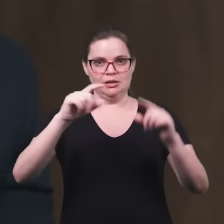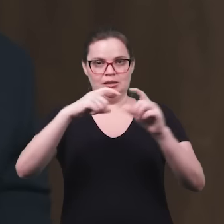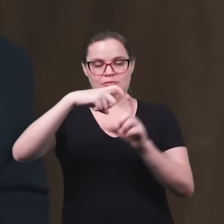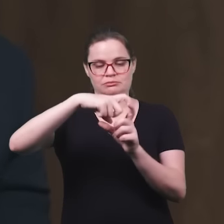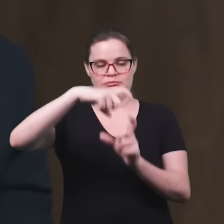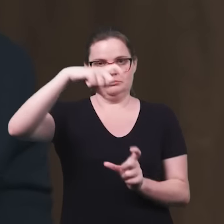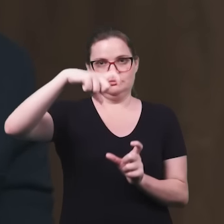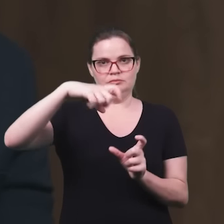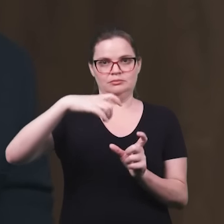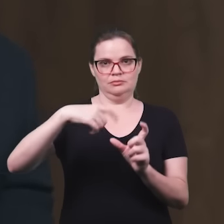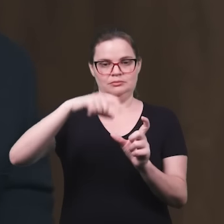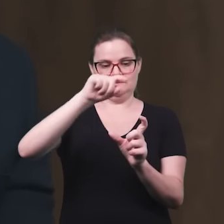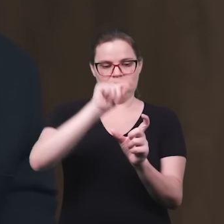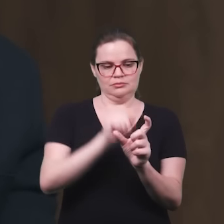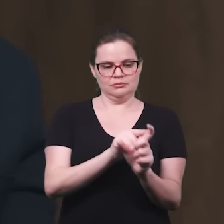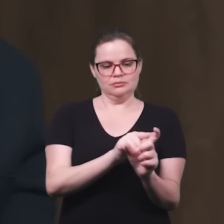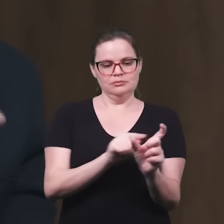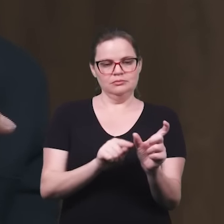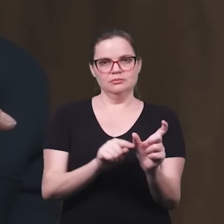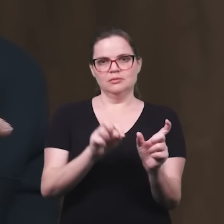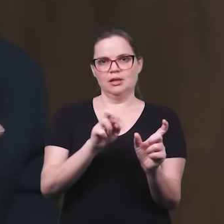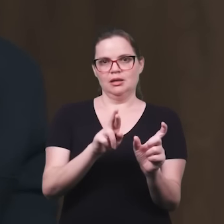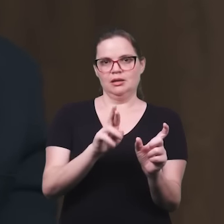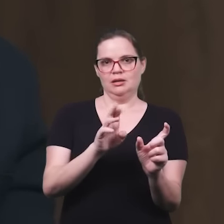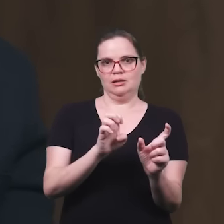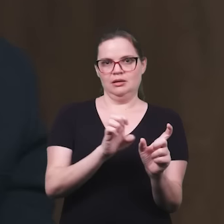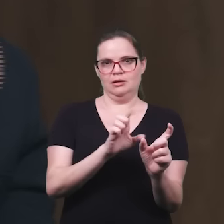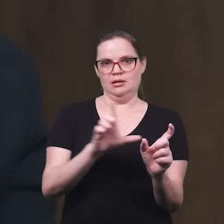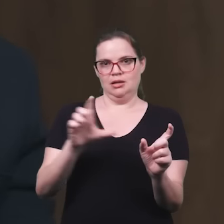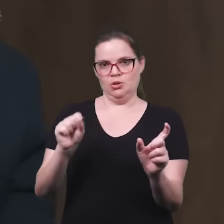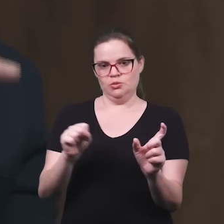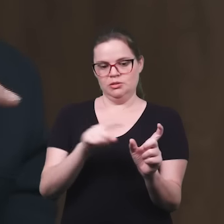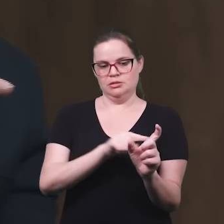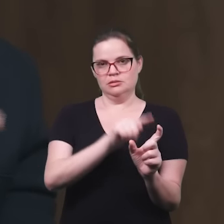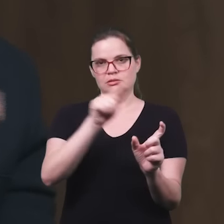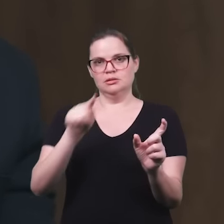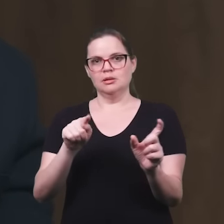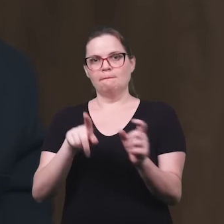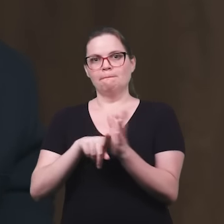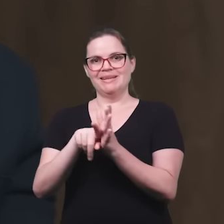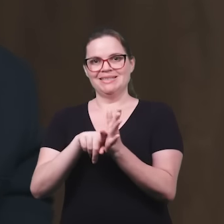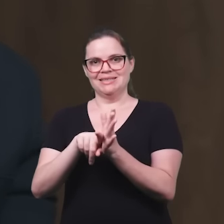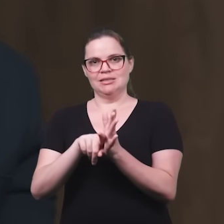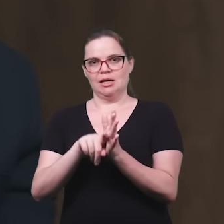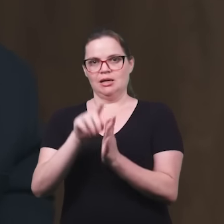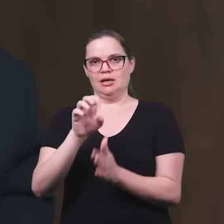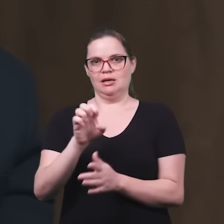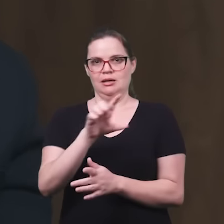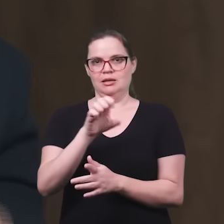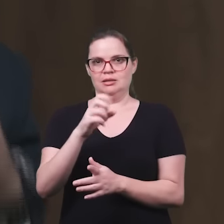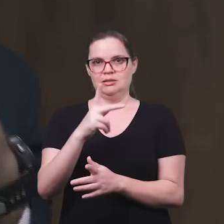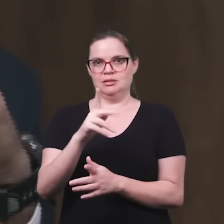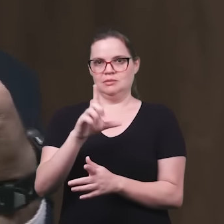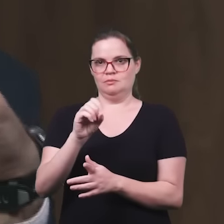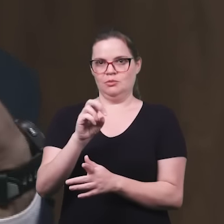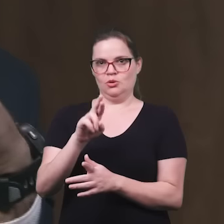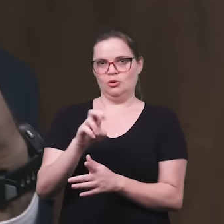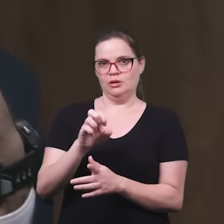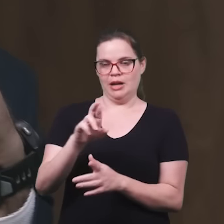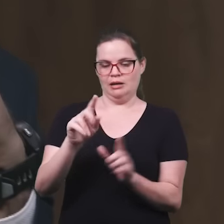barra inferior um botão que é Reels e um botão de pesquisar que a gente chama de explorar.